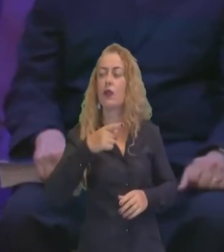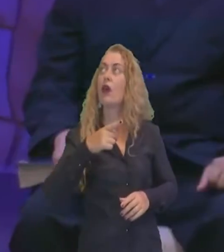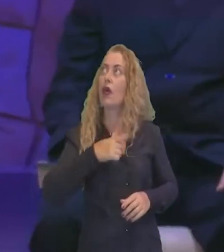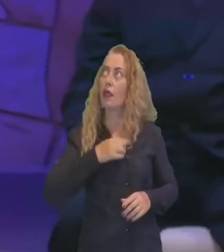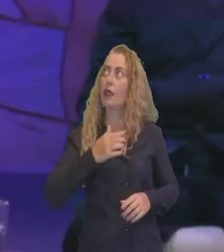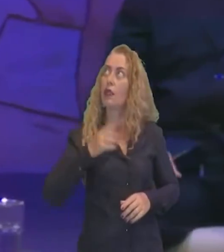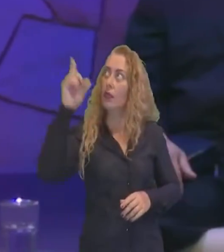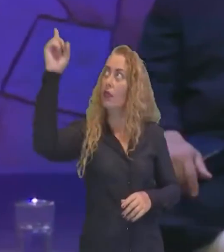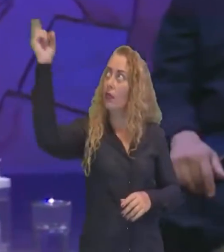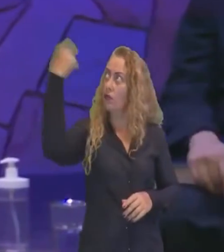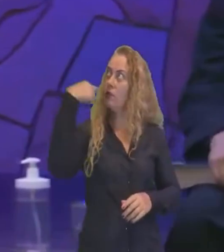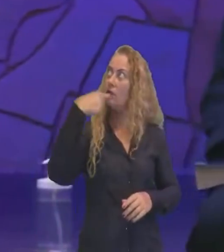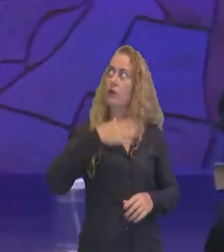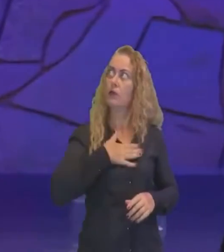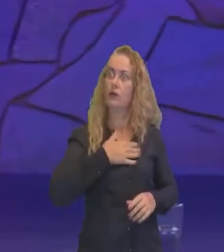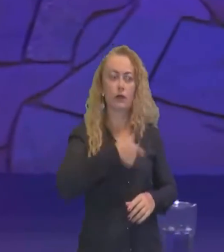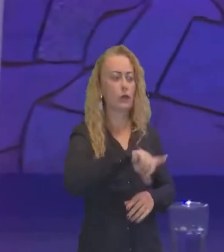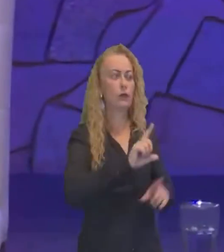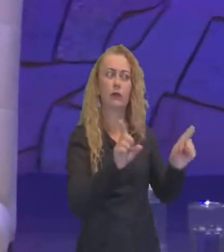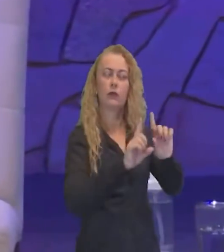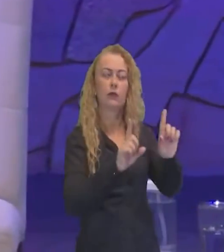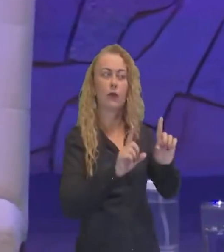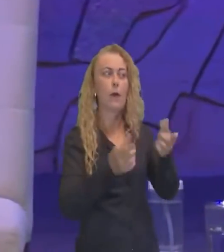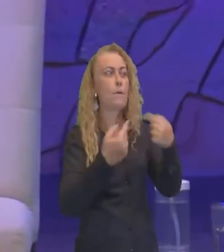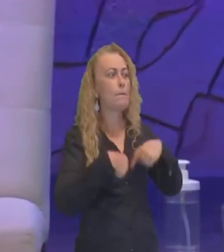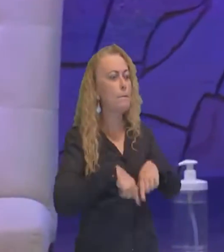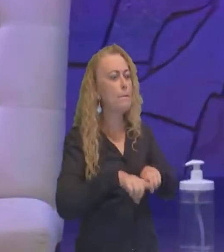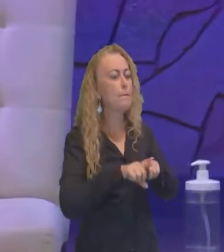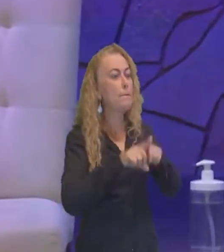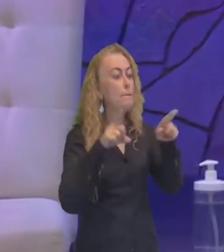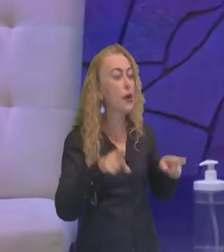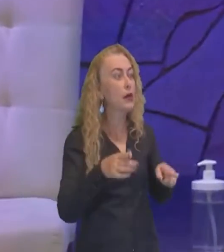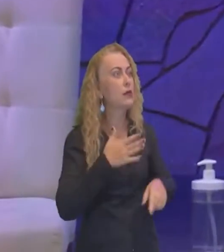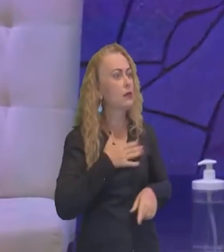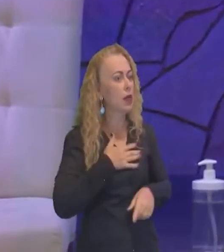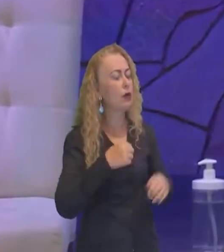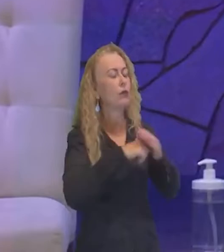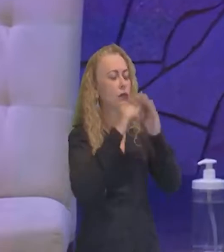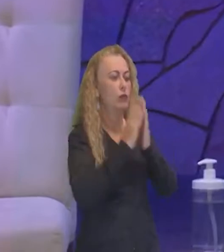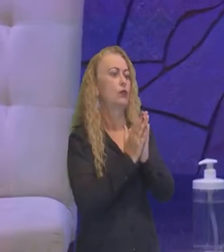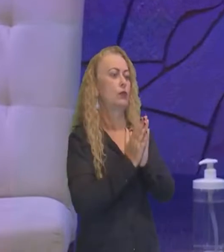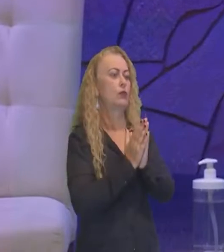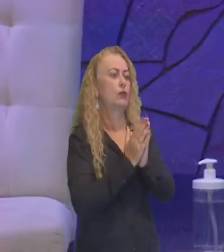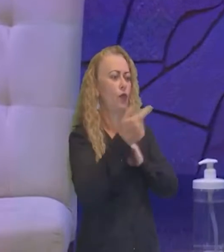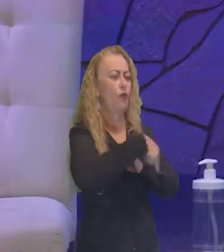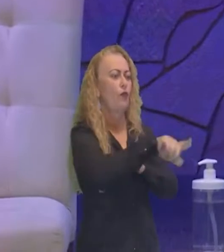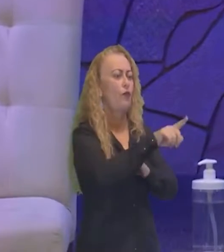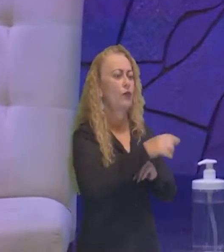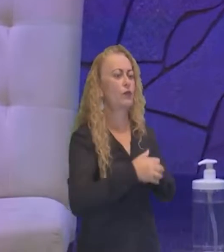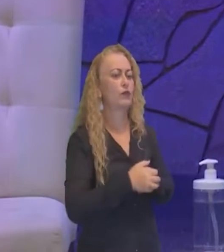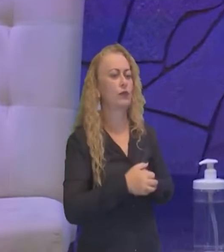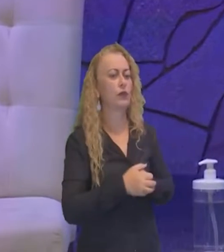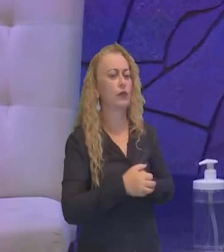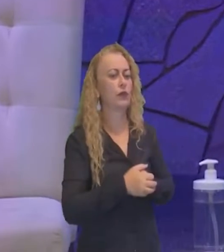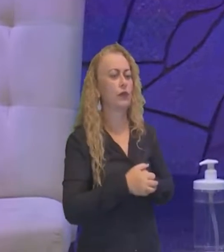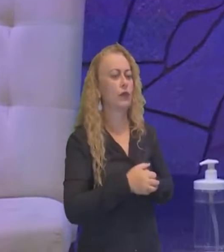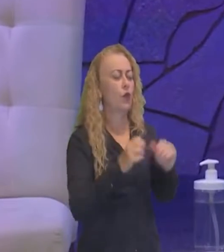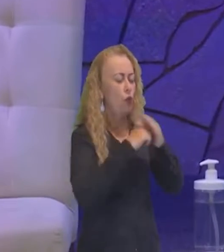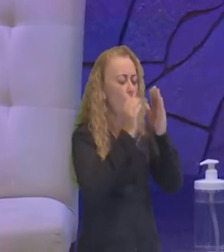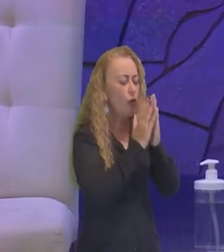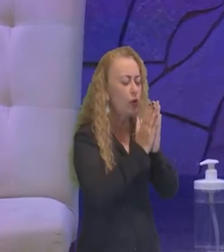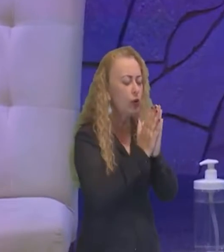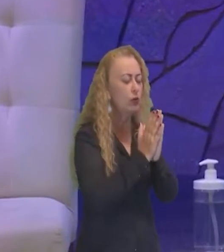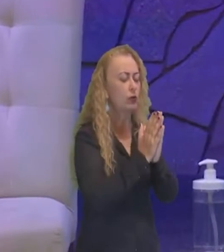disso, mas foi um momento ali. E eu orei. Quando eu acabei de orar, aquela irmã pegou as minhas mãos. Ela olhou para